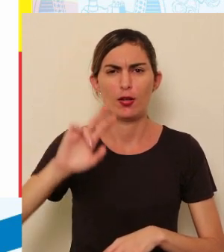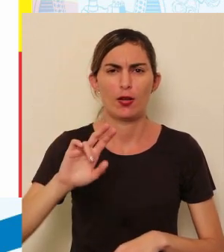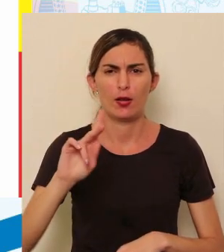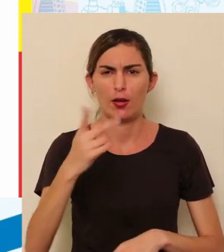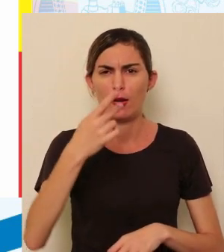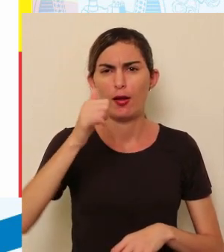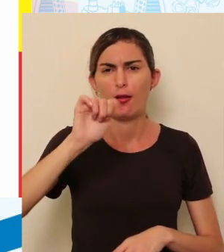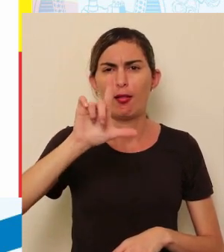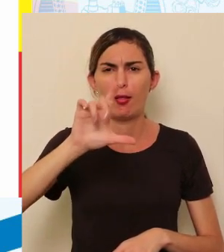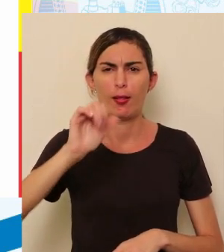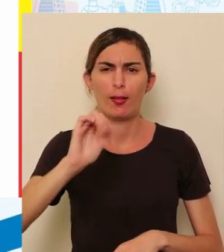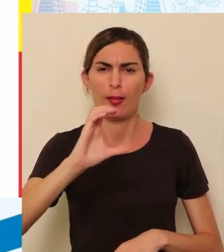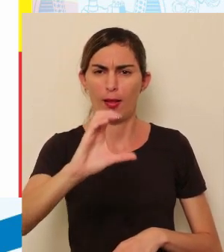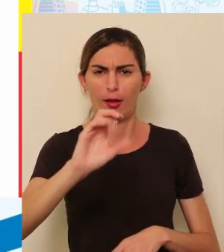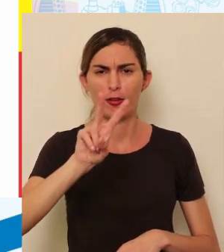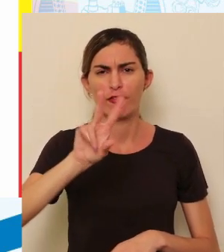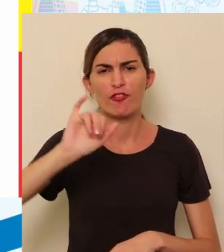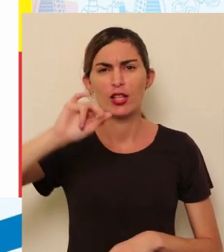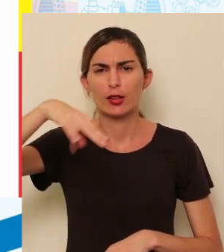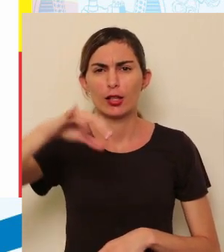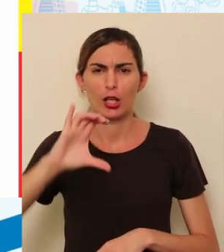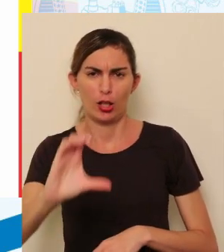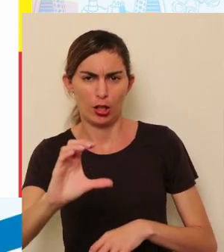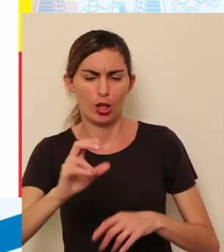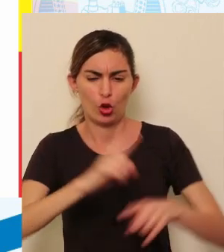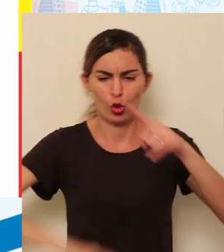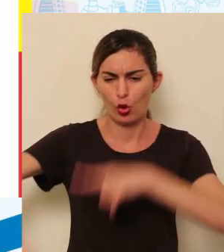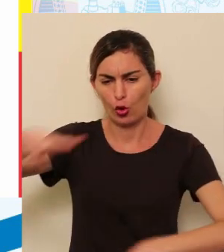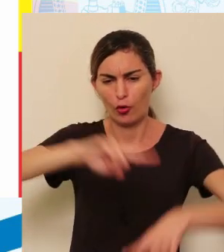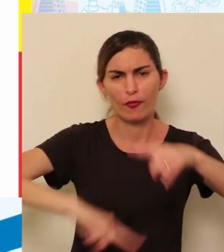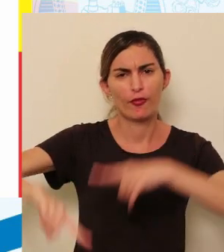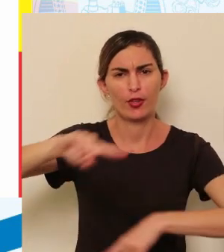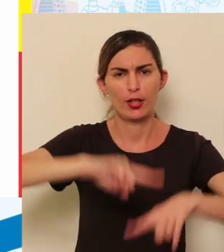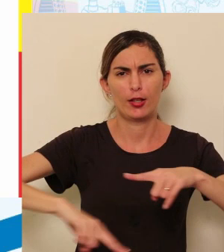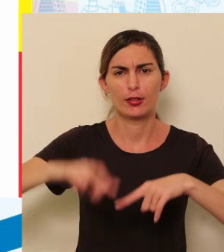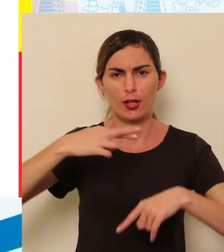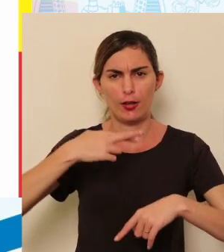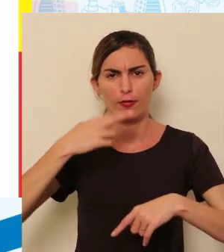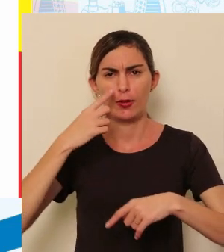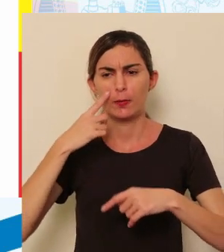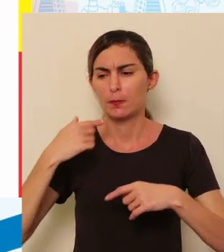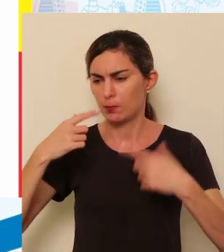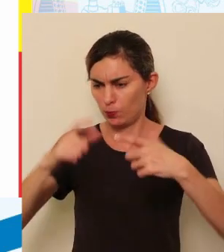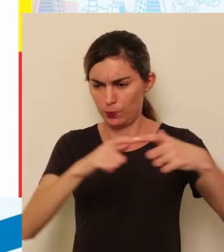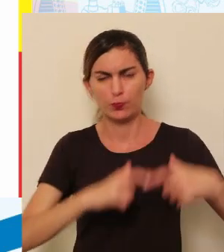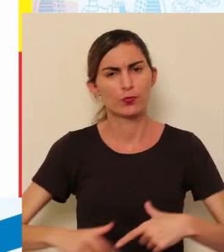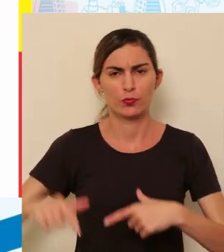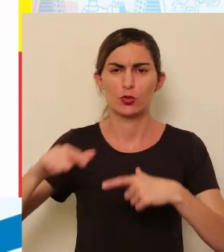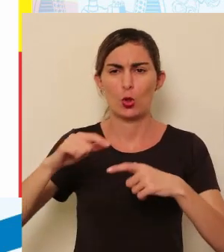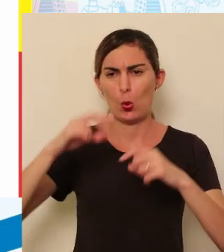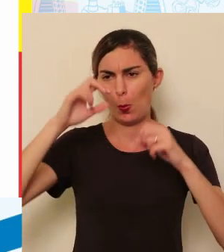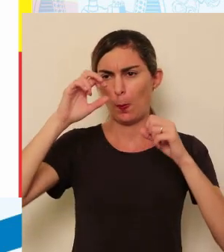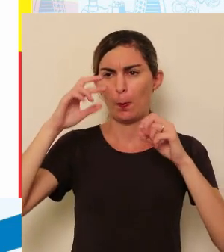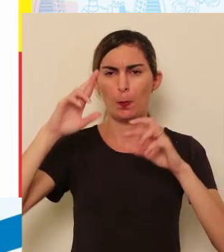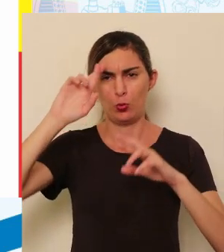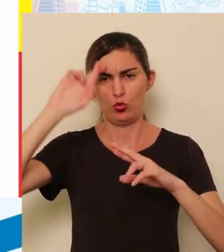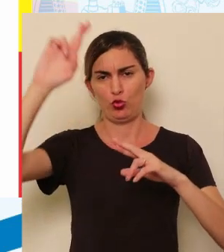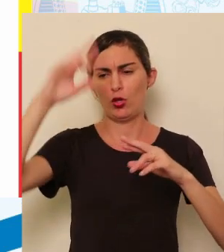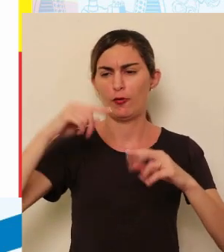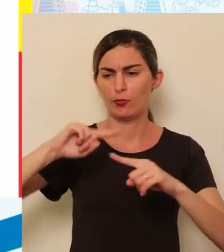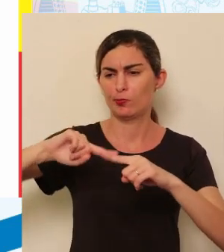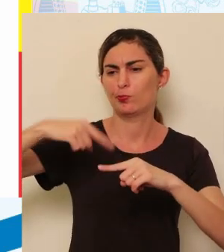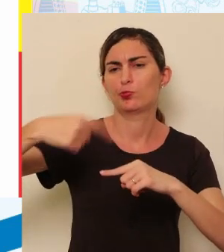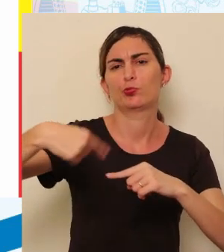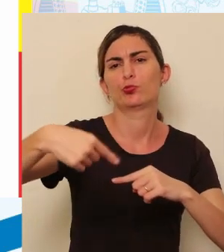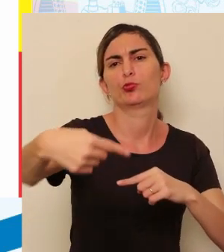de Alakvinik, governava a região em nome de uma divindade específica. Seu poder era